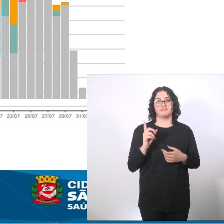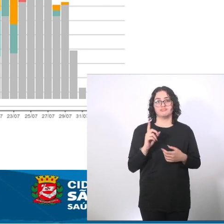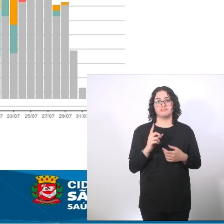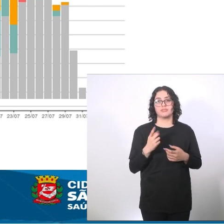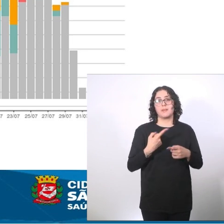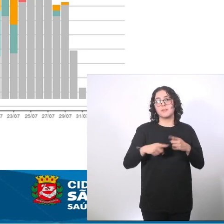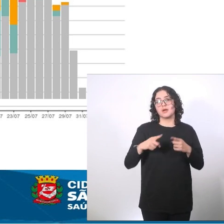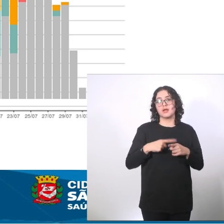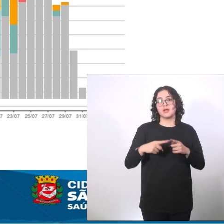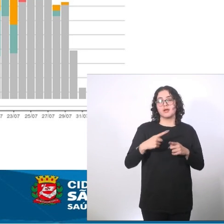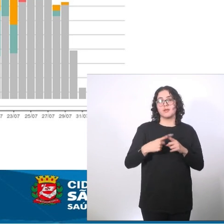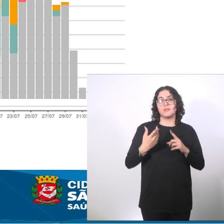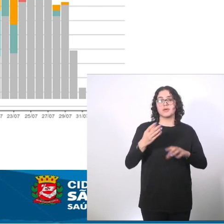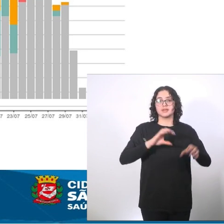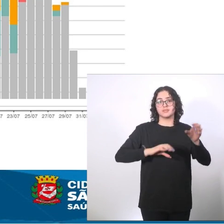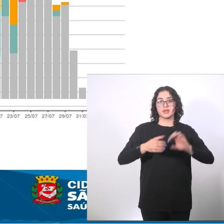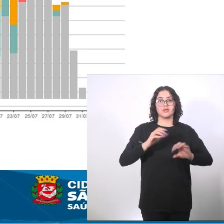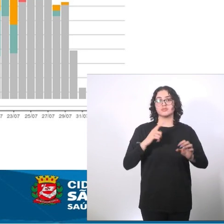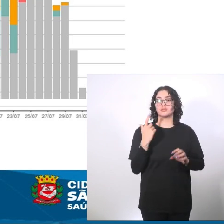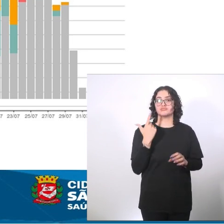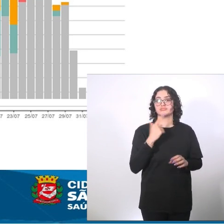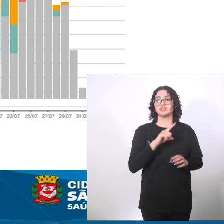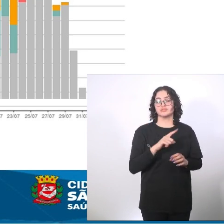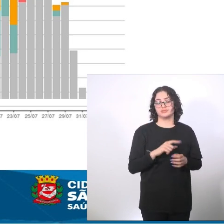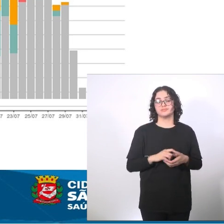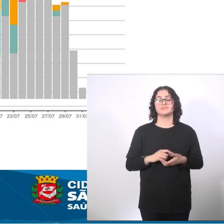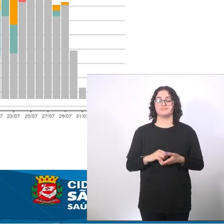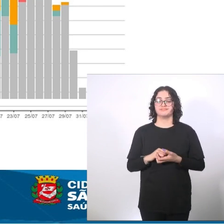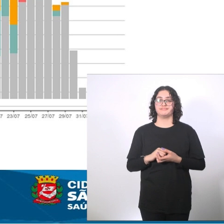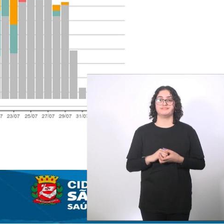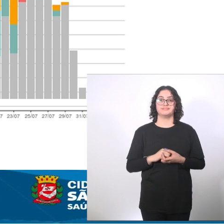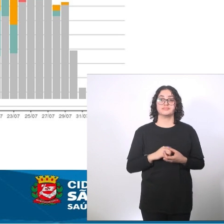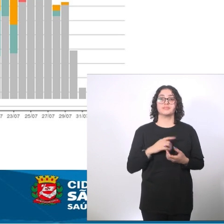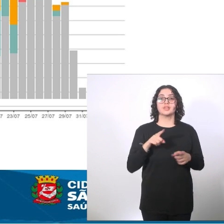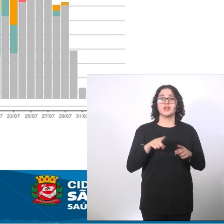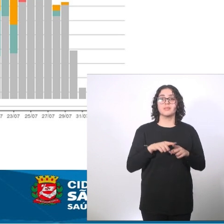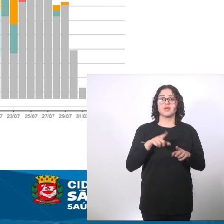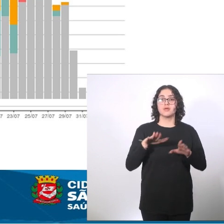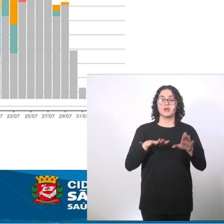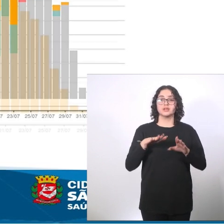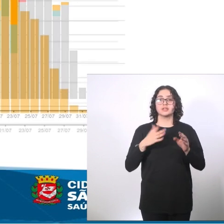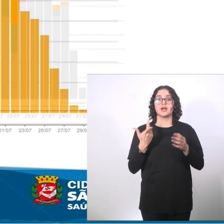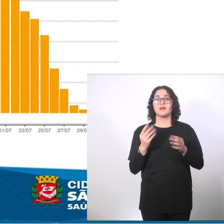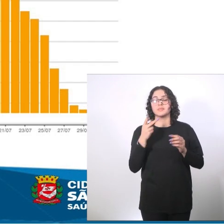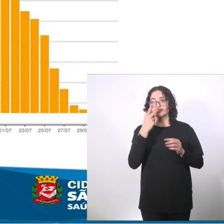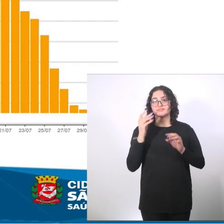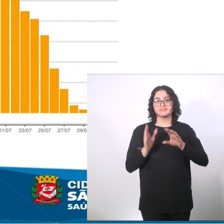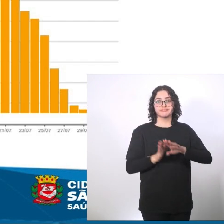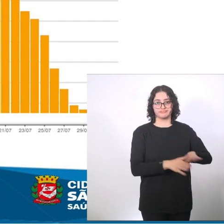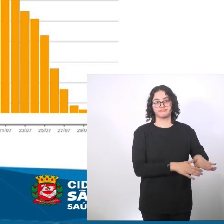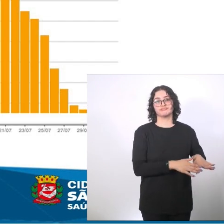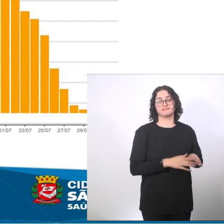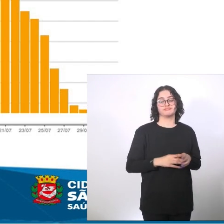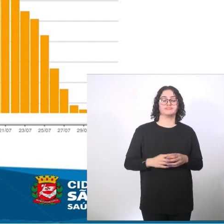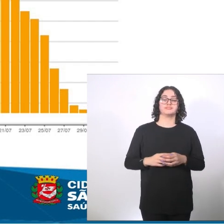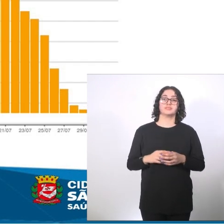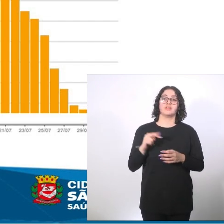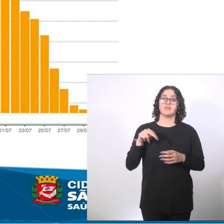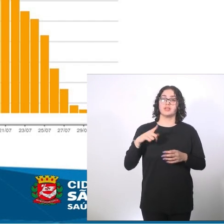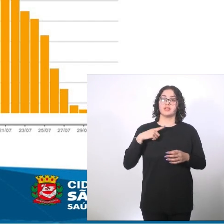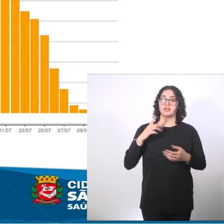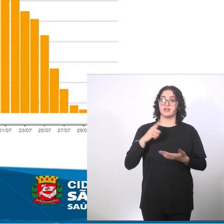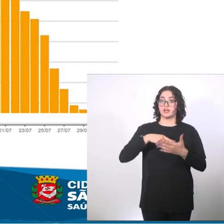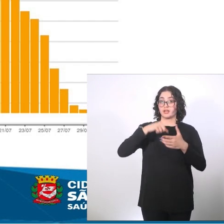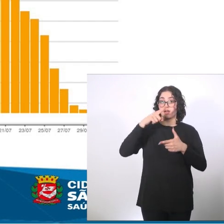algum problema laboratorial para sua análise, e os casos descartados. Próximo. E aí nós deixamos limpinho aí o gráfico